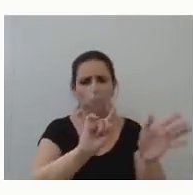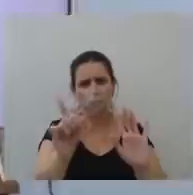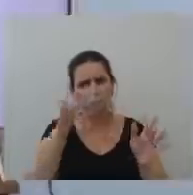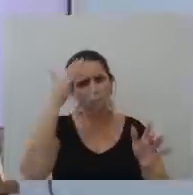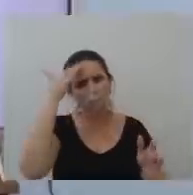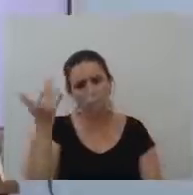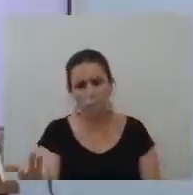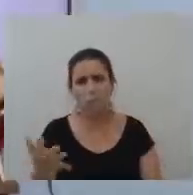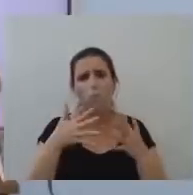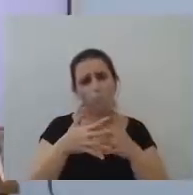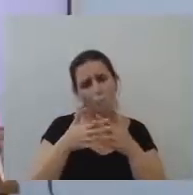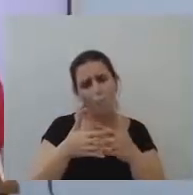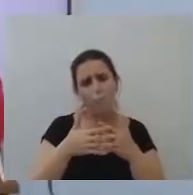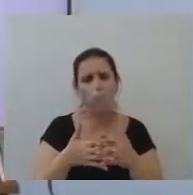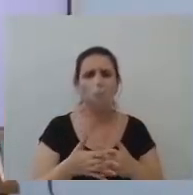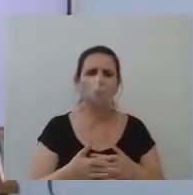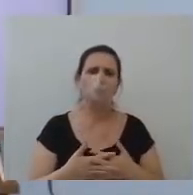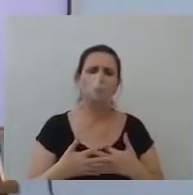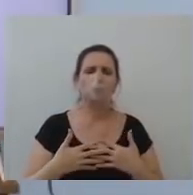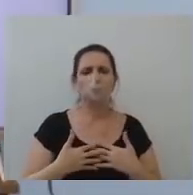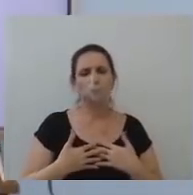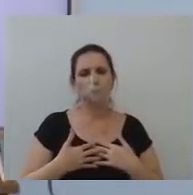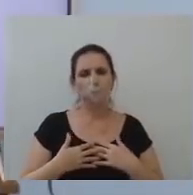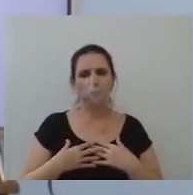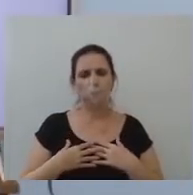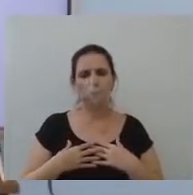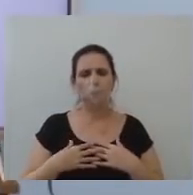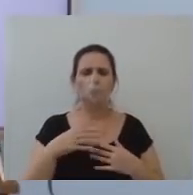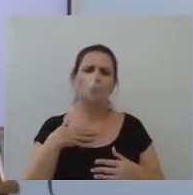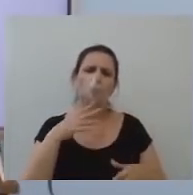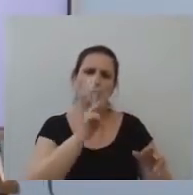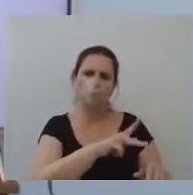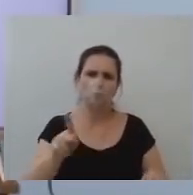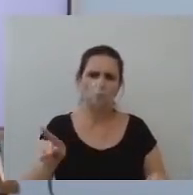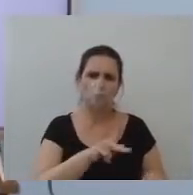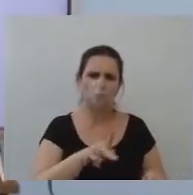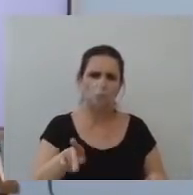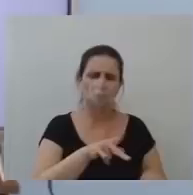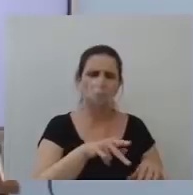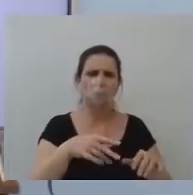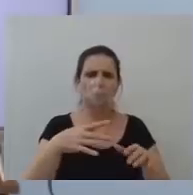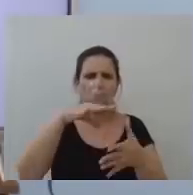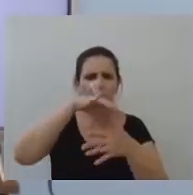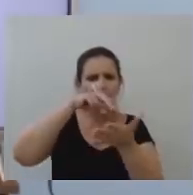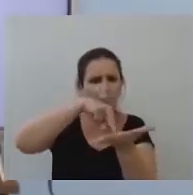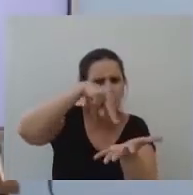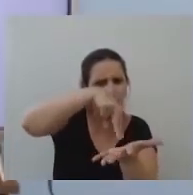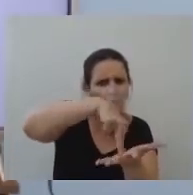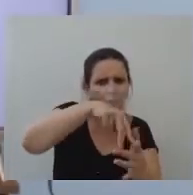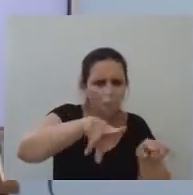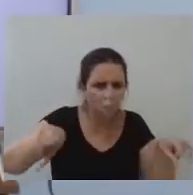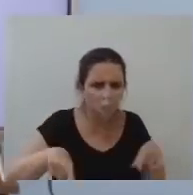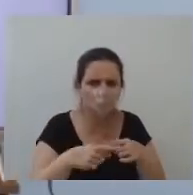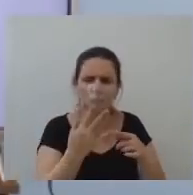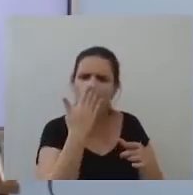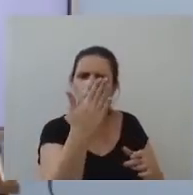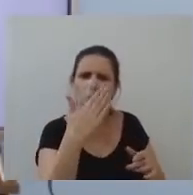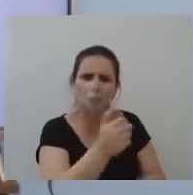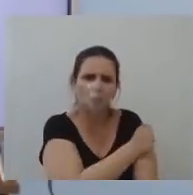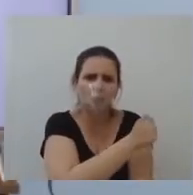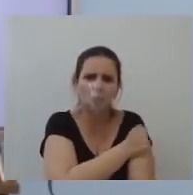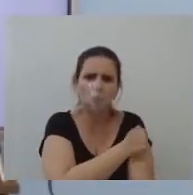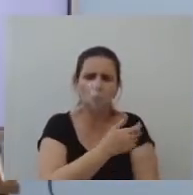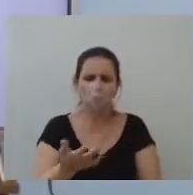sei que é muito complicado, que eu sou professor lá do presencial, eu estou face a face, né, com o